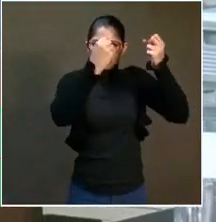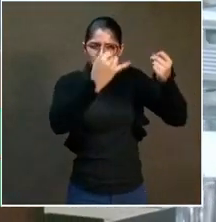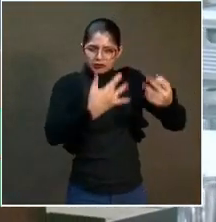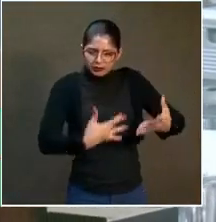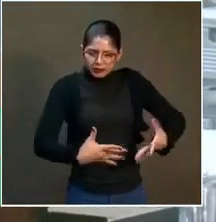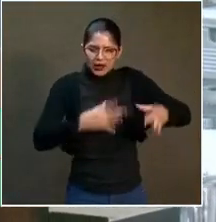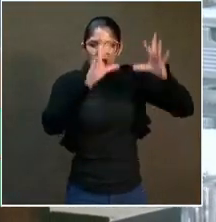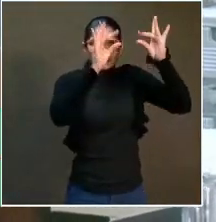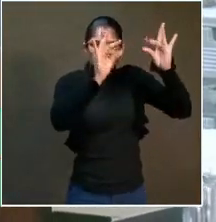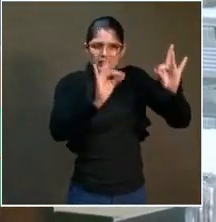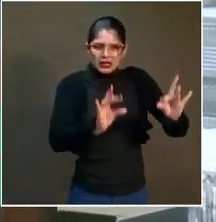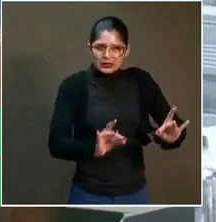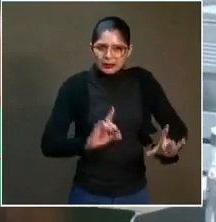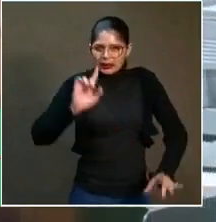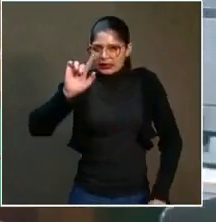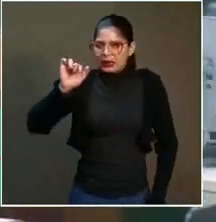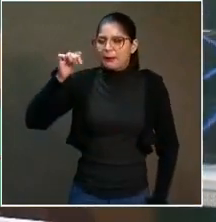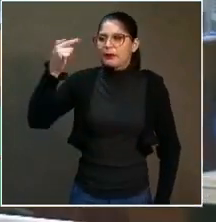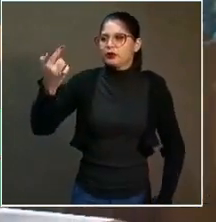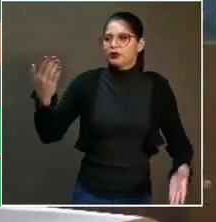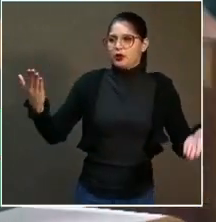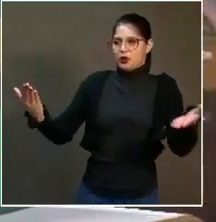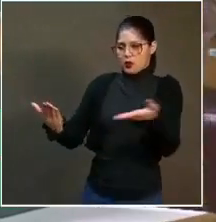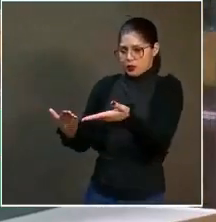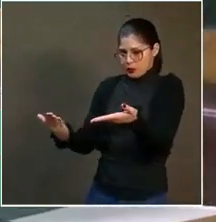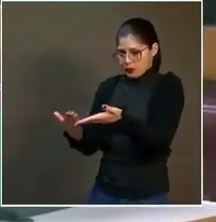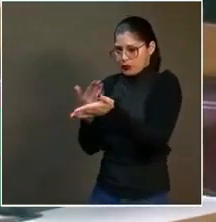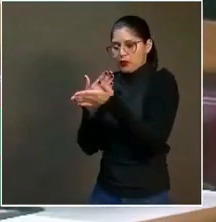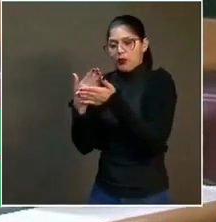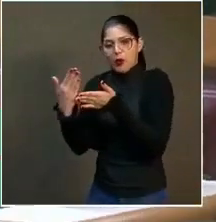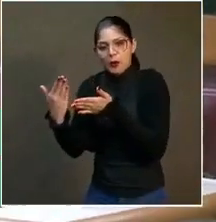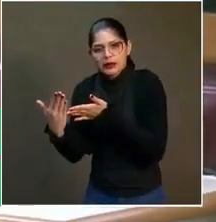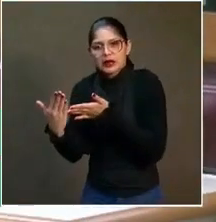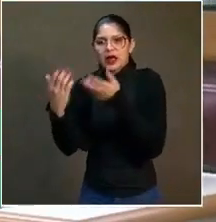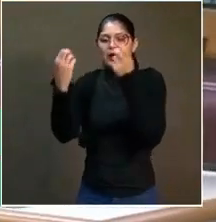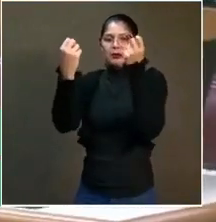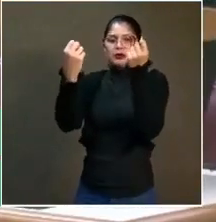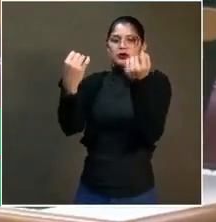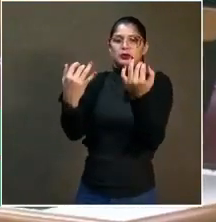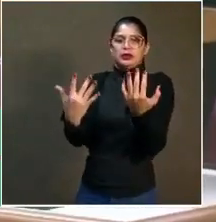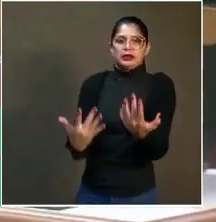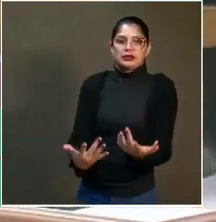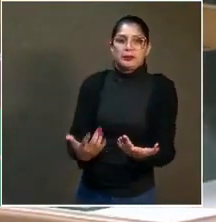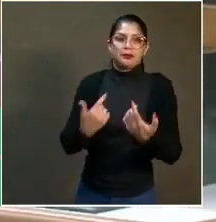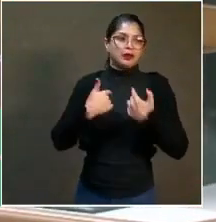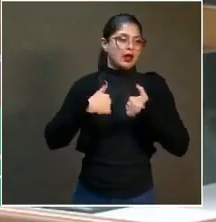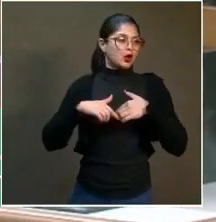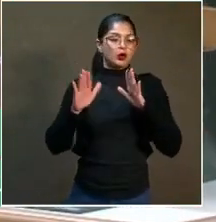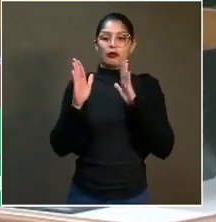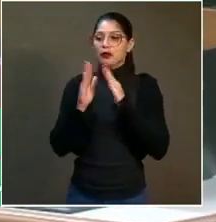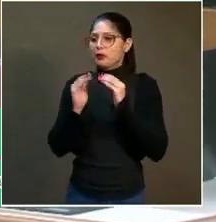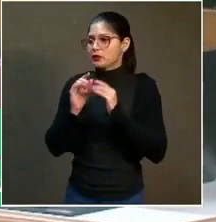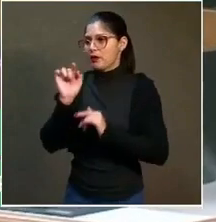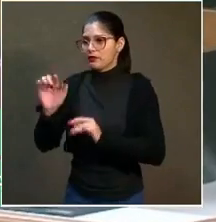Hoje eu quero iniciar minha prolação para falar a todos que não vim pedir